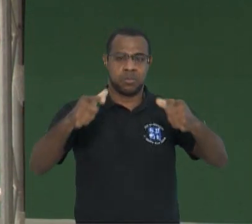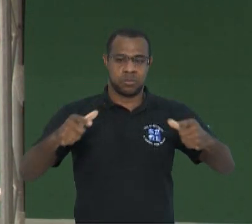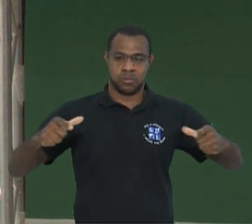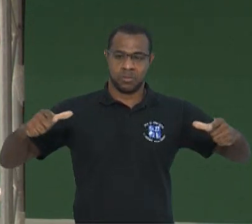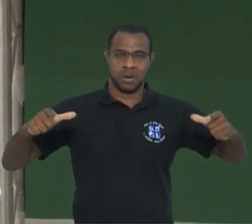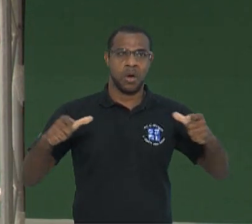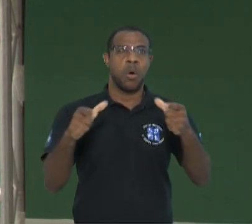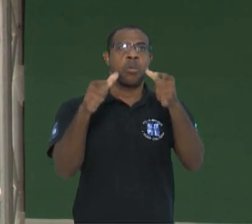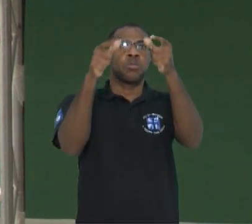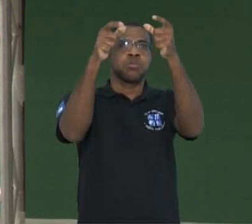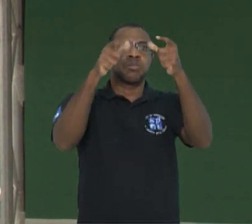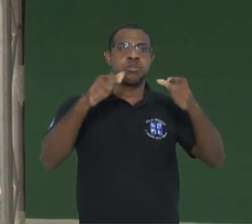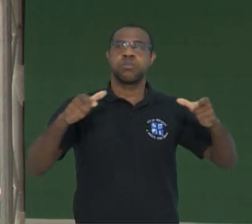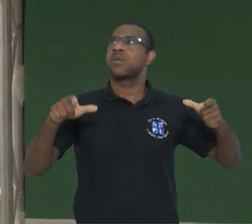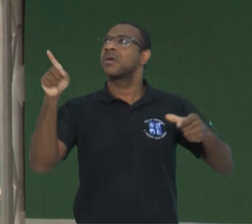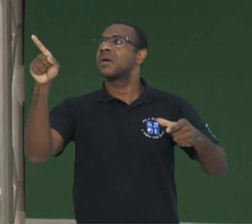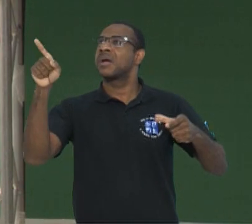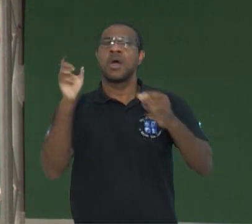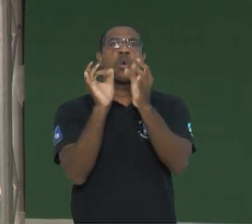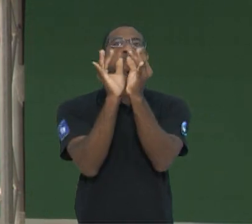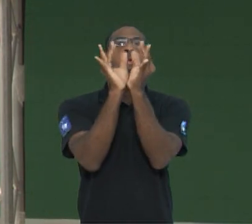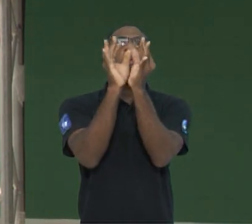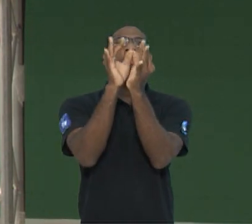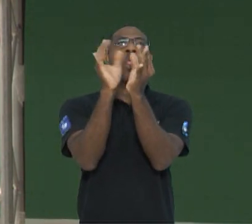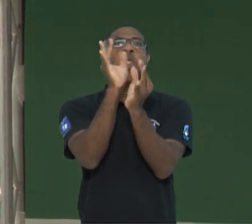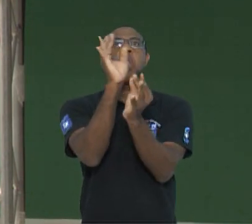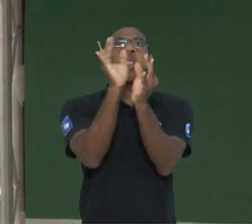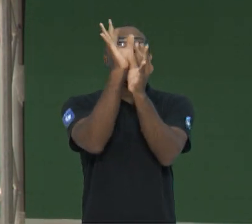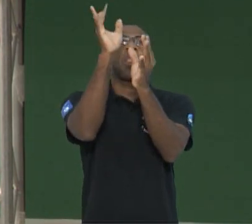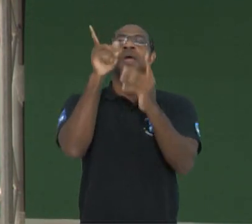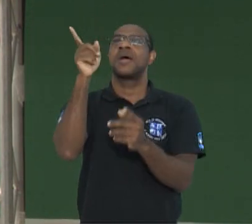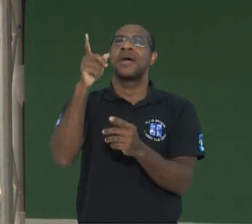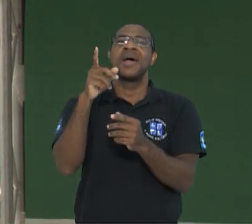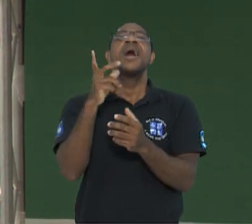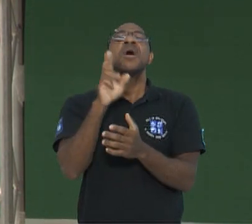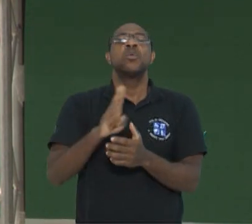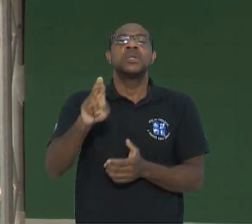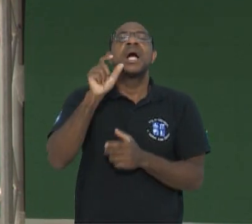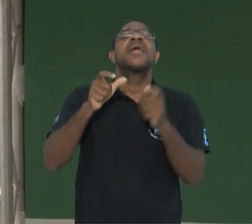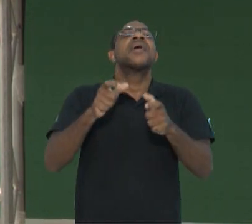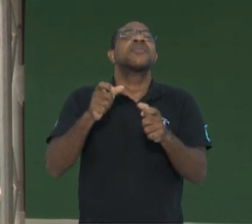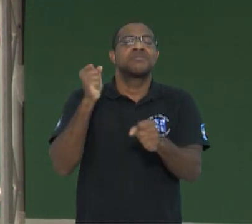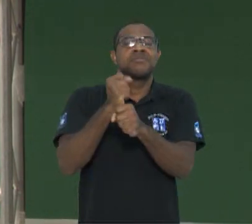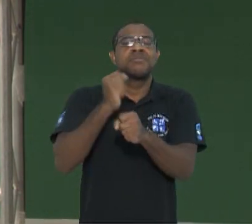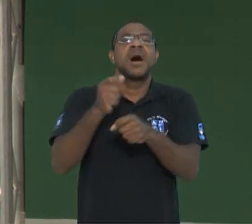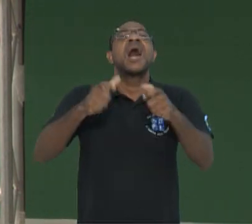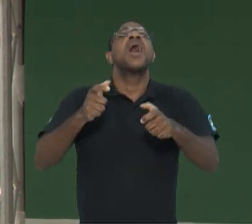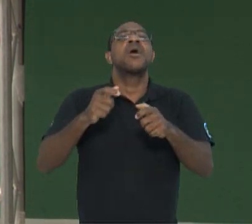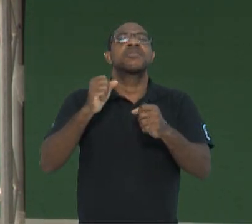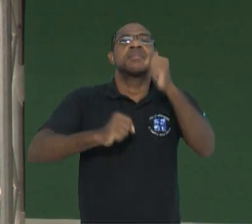muito no demérito, porque essa parte de química vai que eu falo alguma besteira, né? Mas eu sei que é bem severo. Se tiver